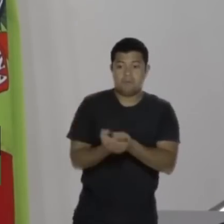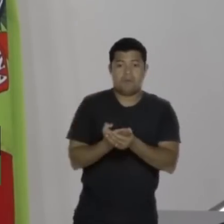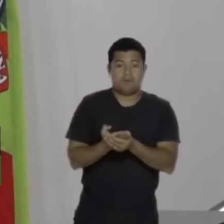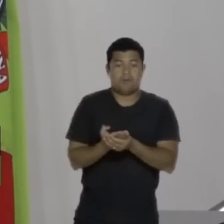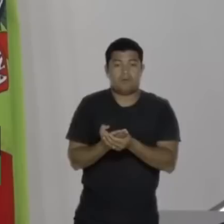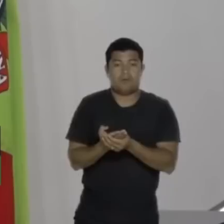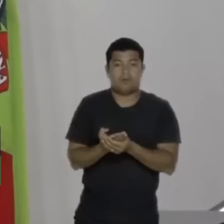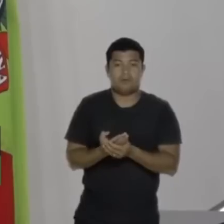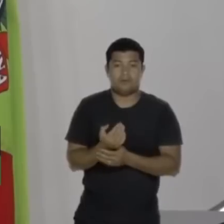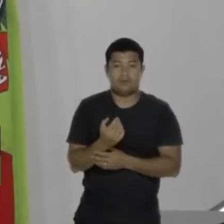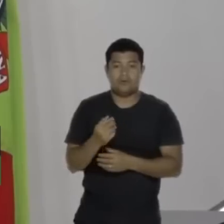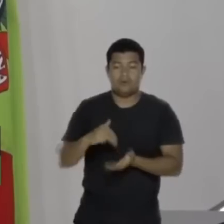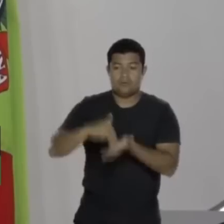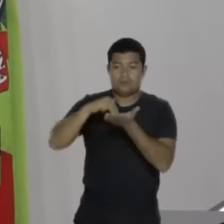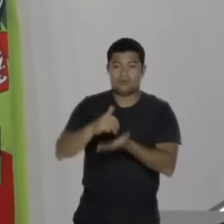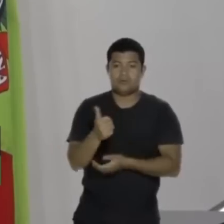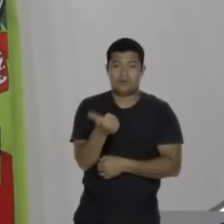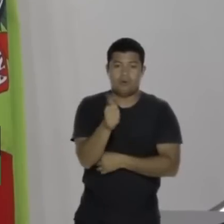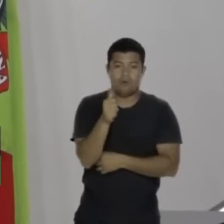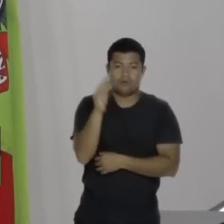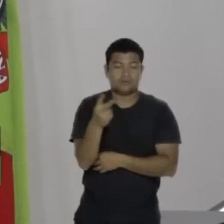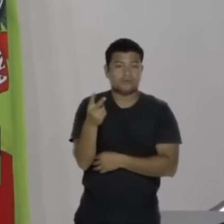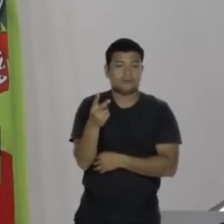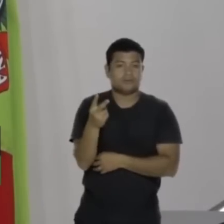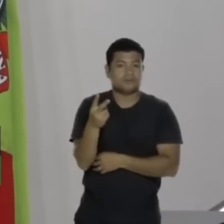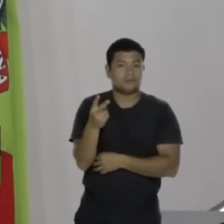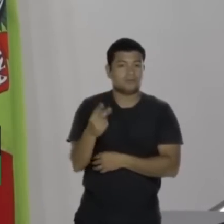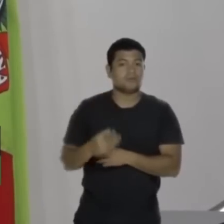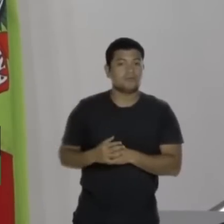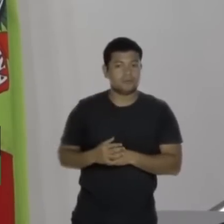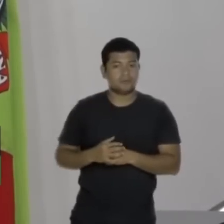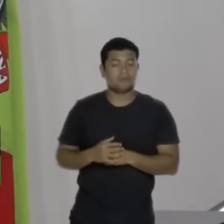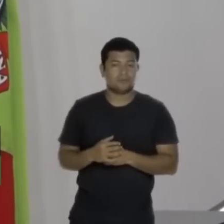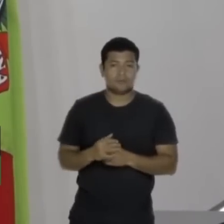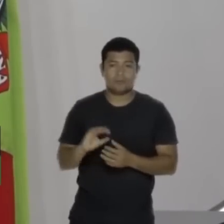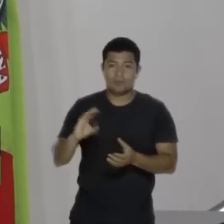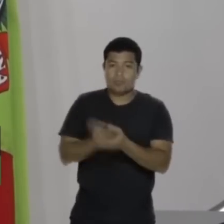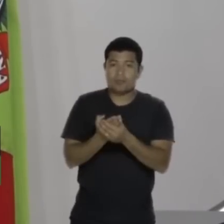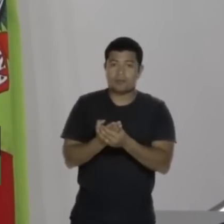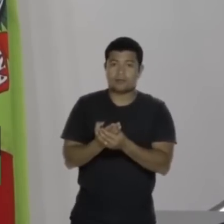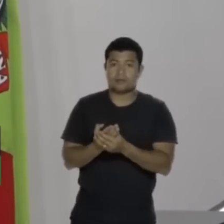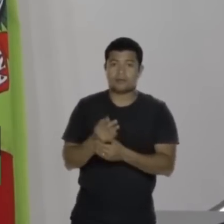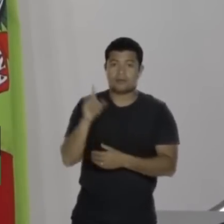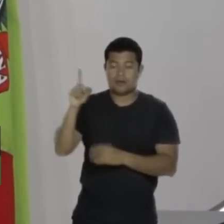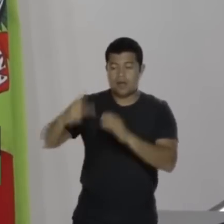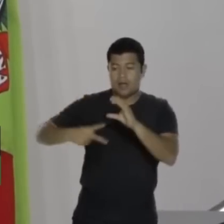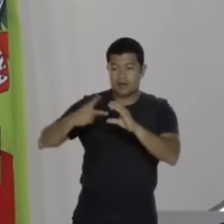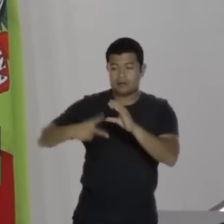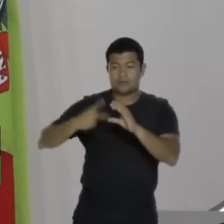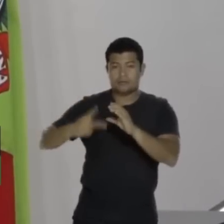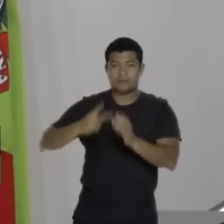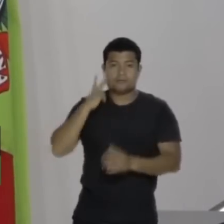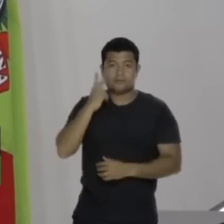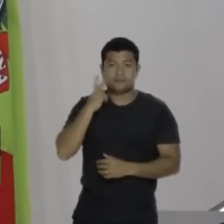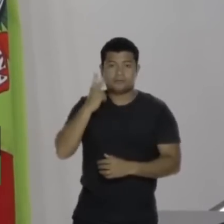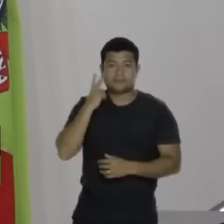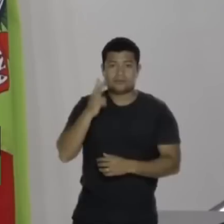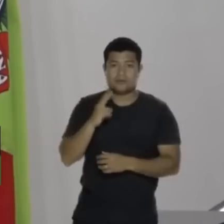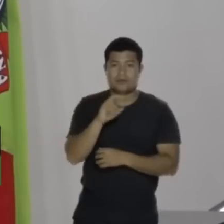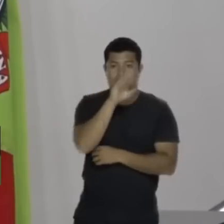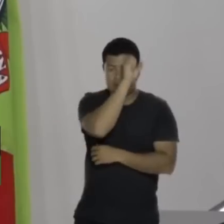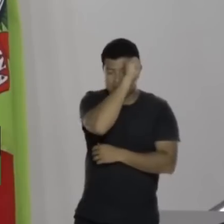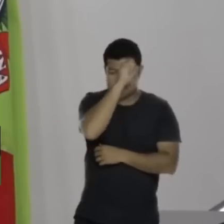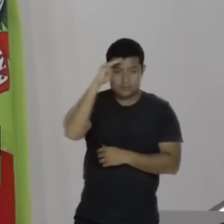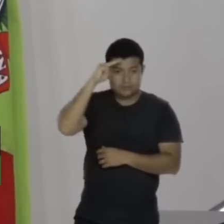número 11, de 2022, protocolou essa moção lá na Câmara de Vereadores de São Miguel do